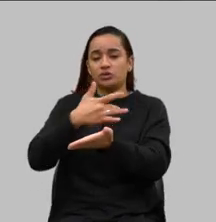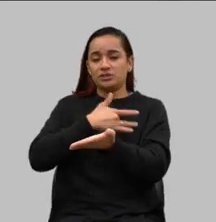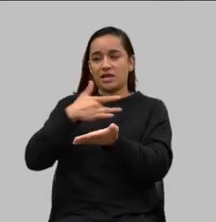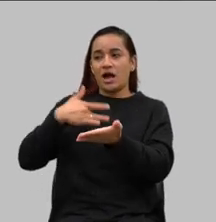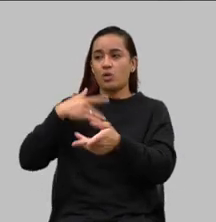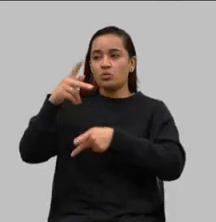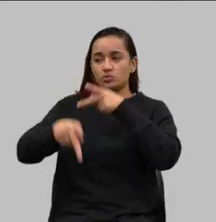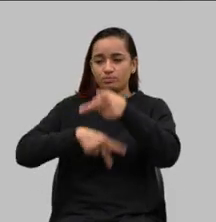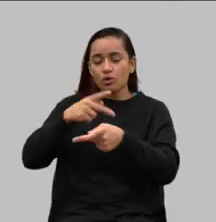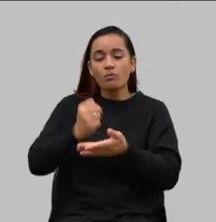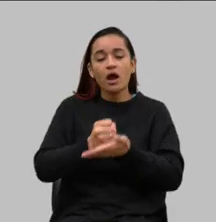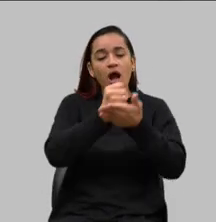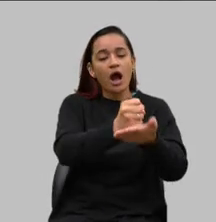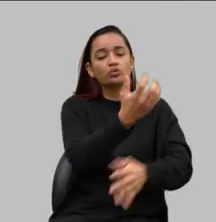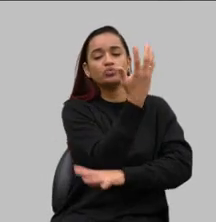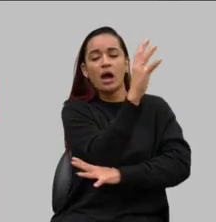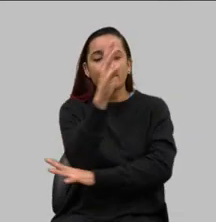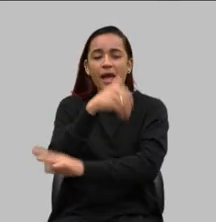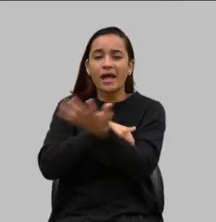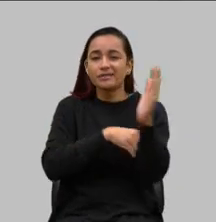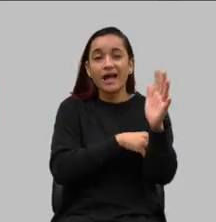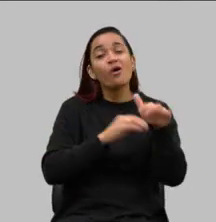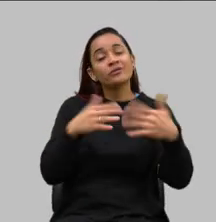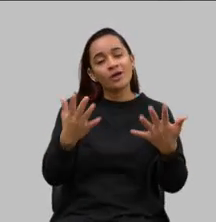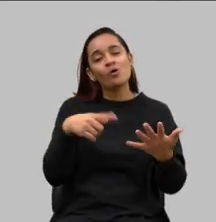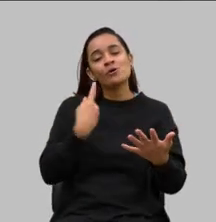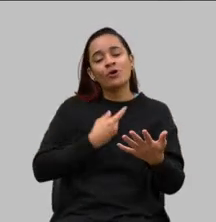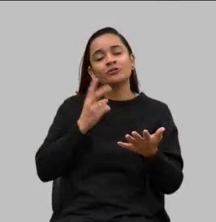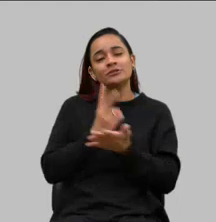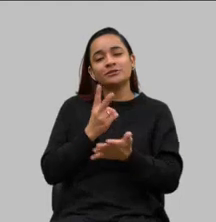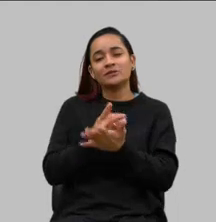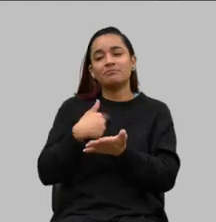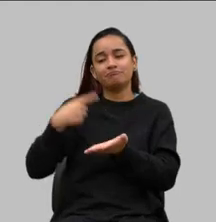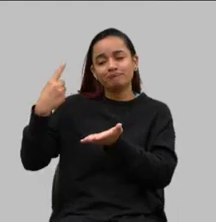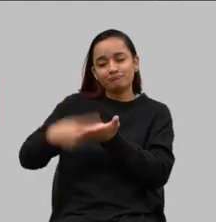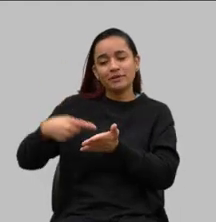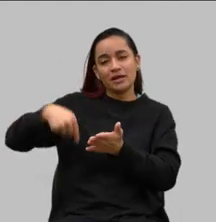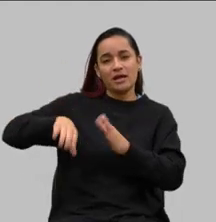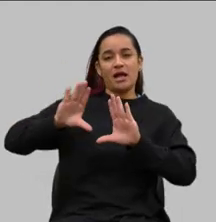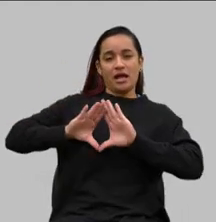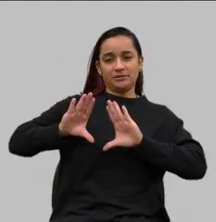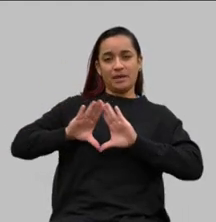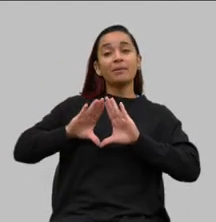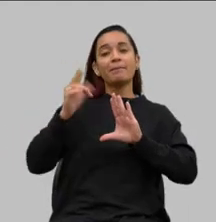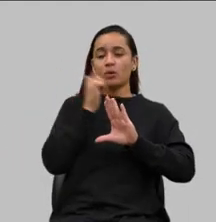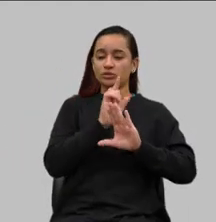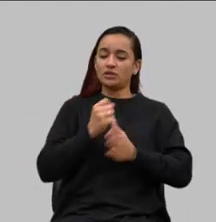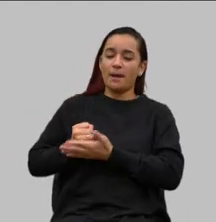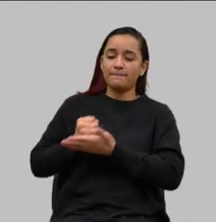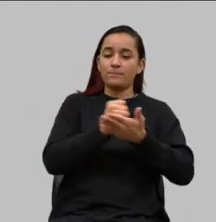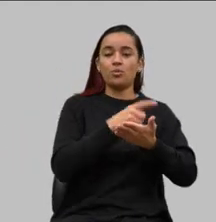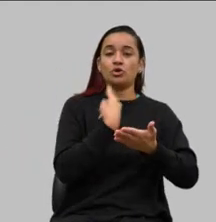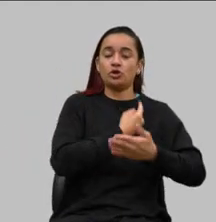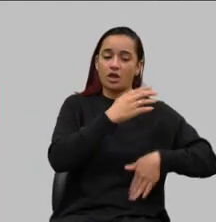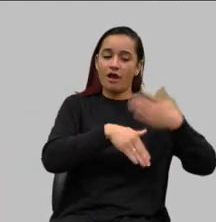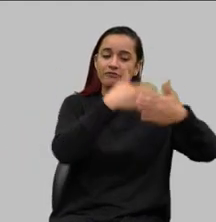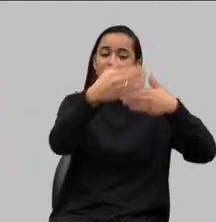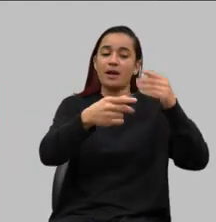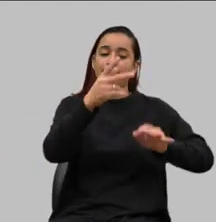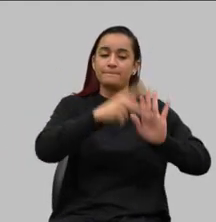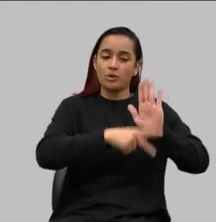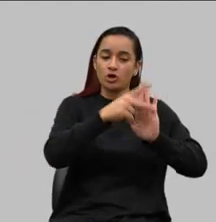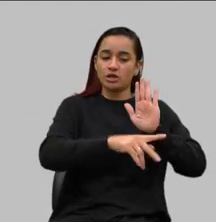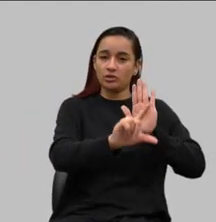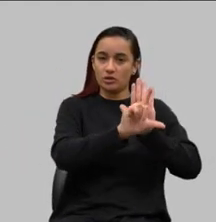então a gente sempre conta com o apoio da Assembleia Legislativa para que a gente possa avançar nesse projeto de lei dos nossos blocos